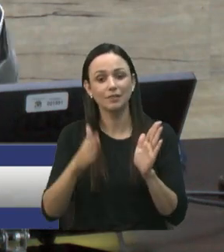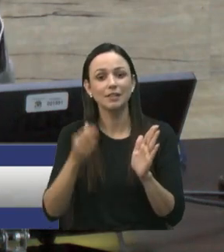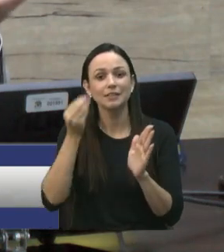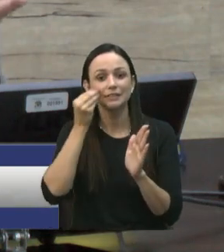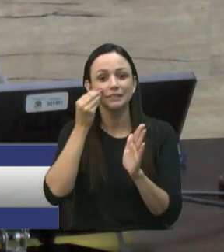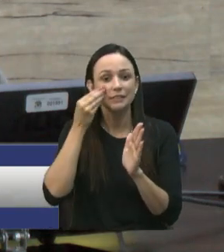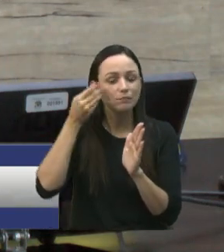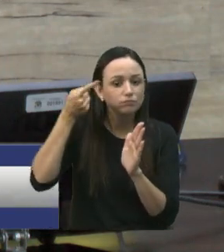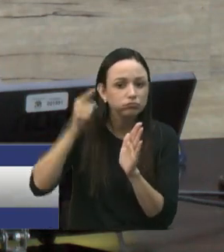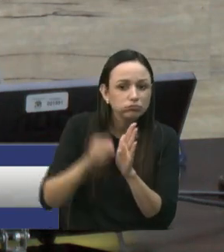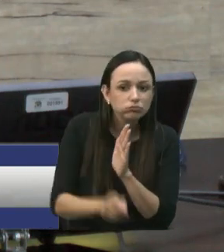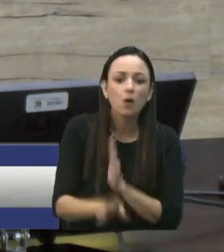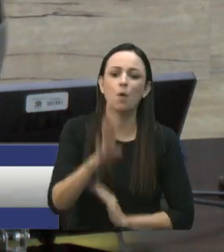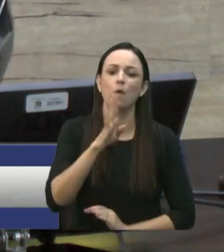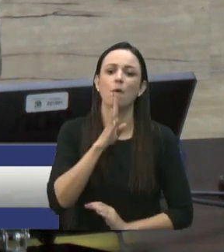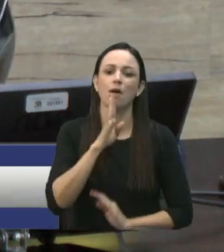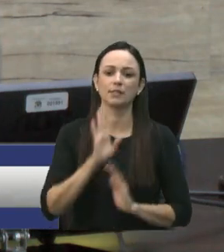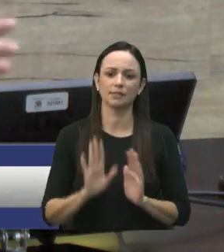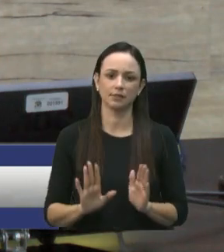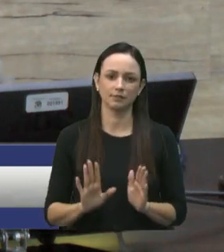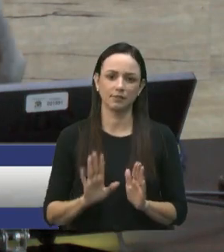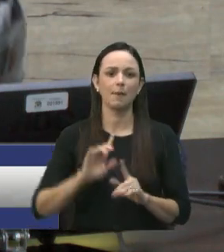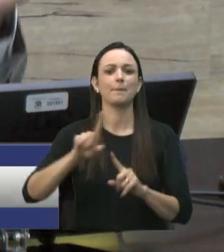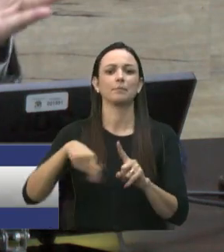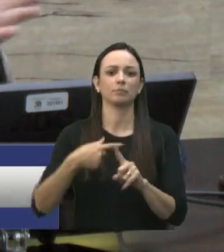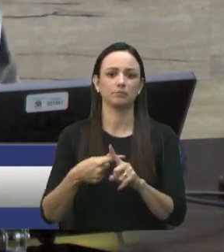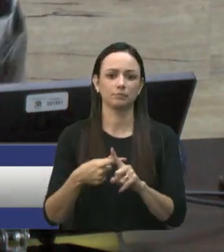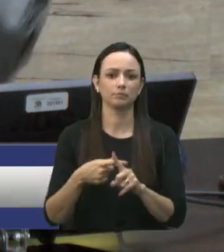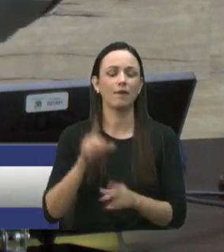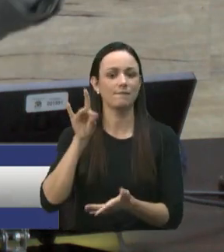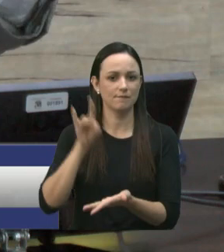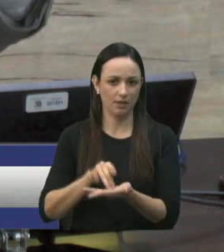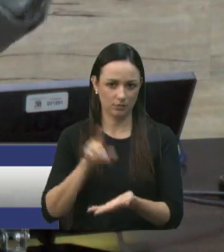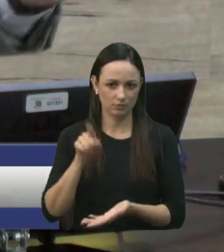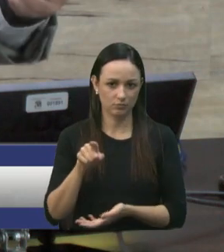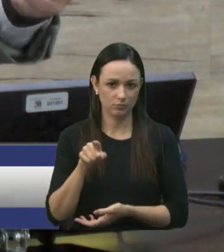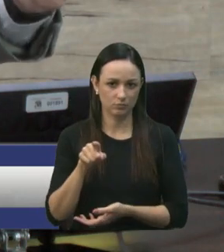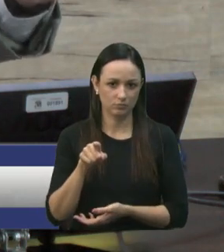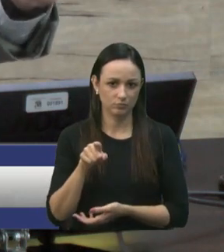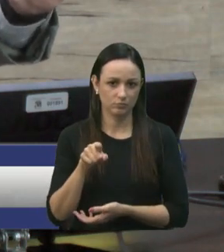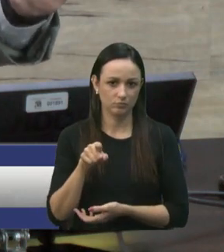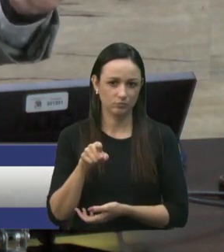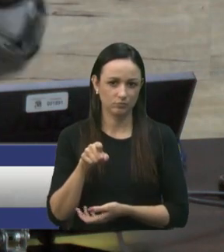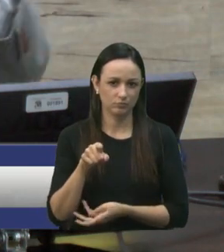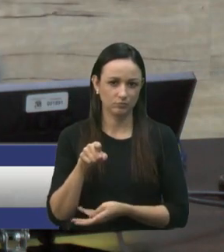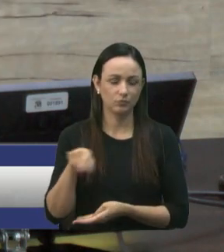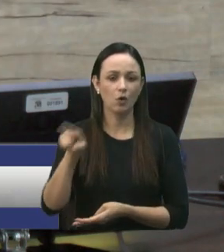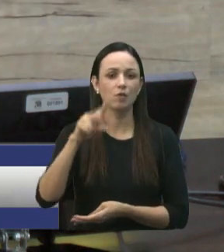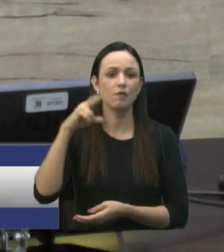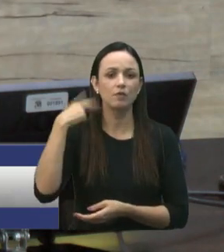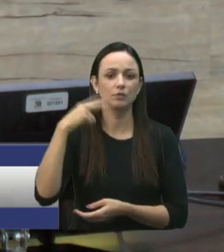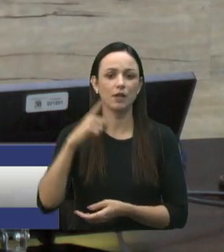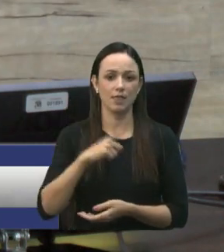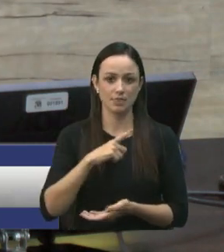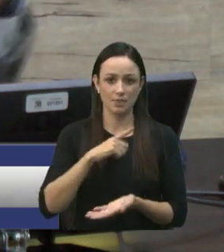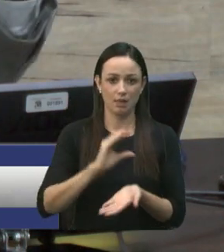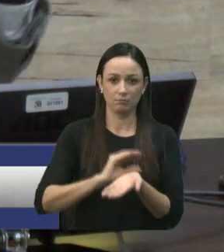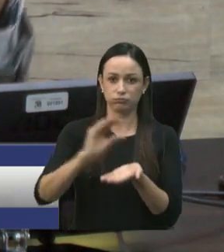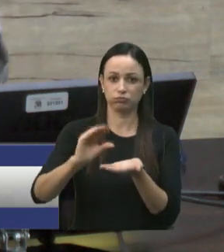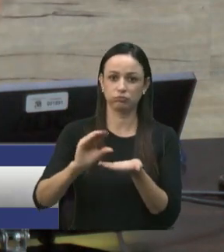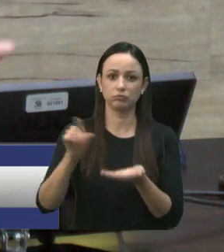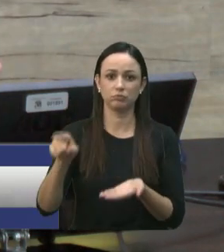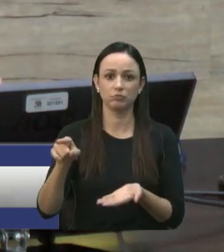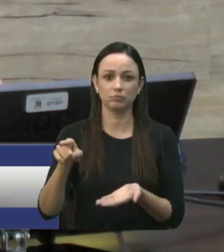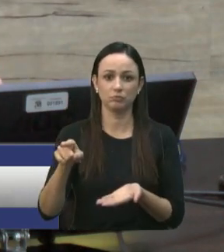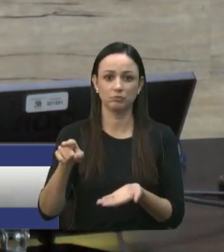relação a conhecer. Então, assim, é mais uma vez, é um fato que os vereadores têm a emenda, e eles não